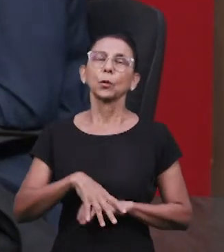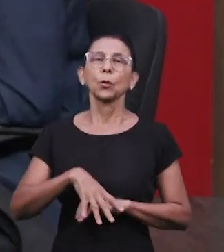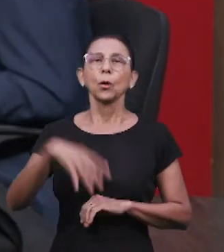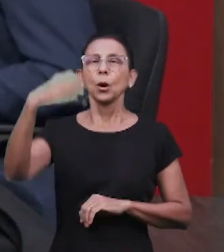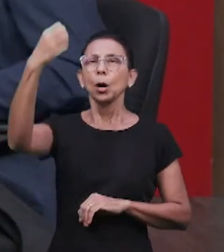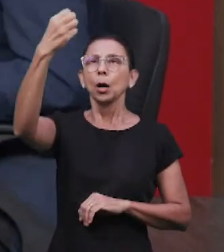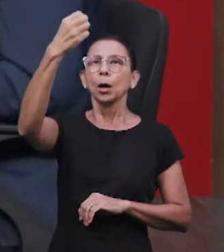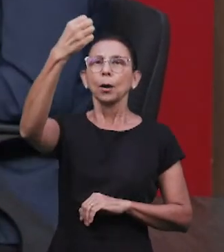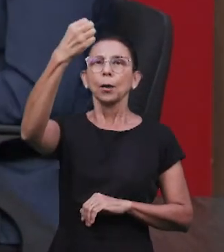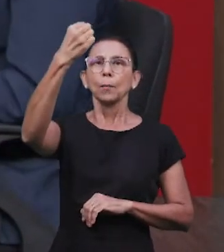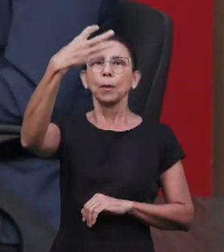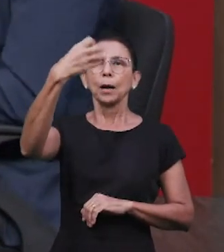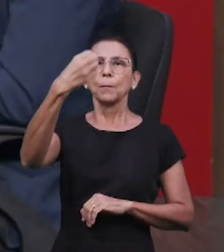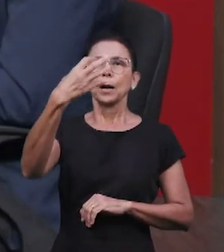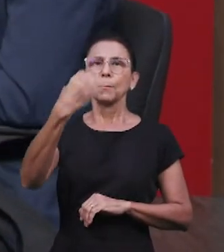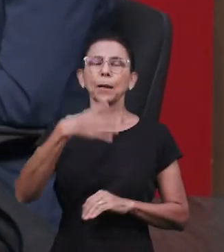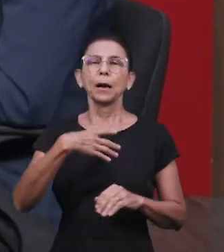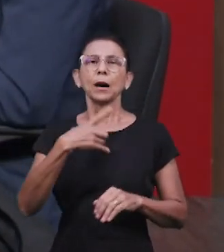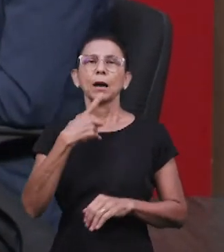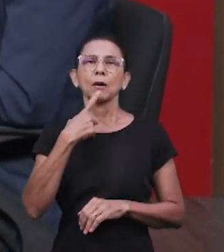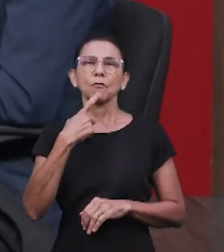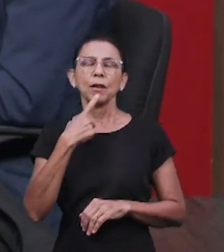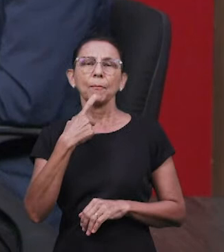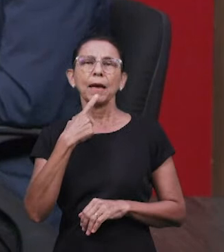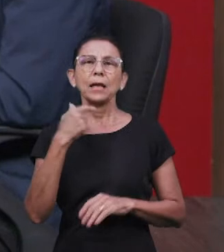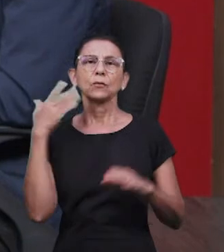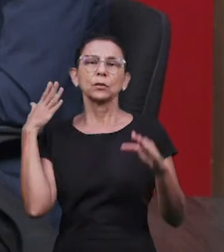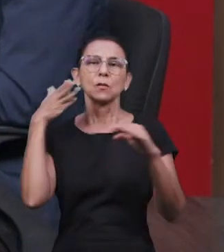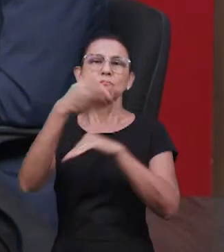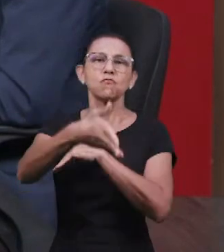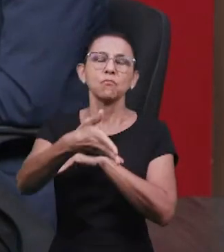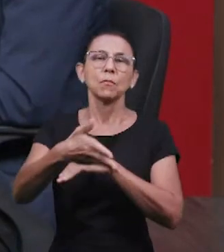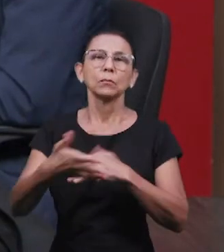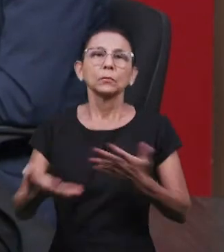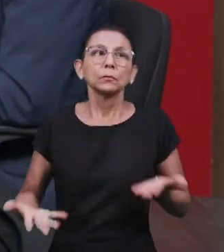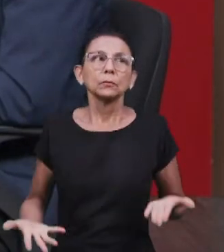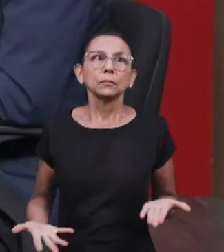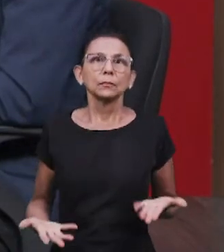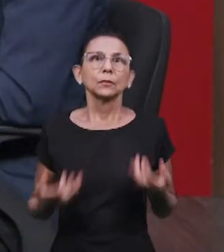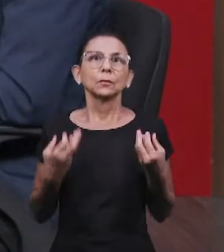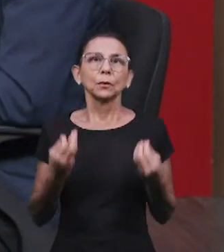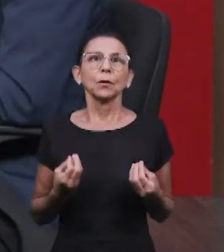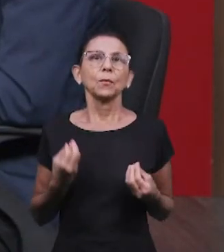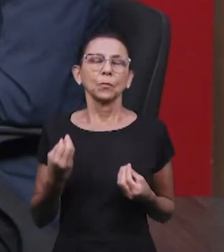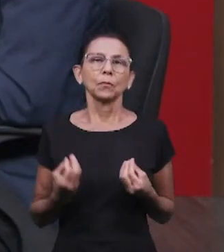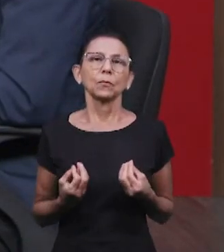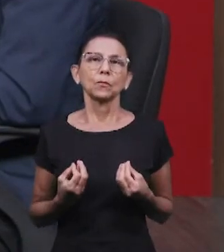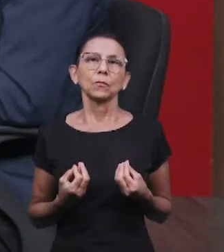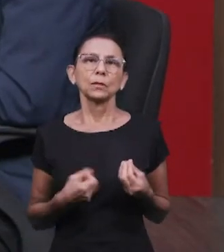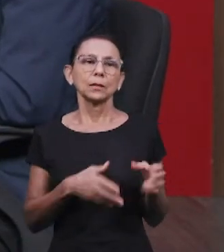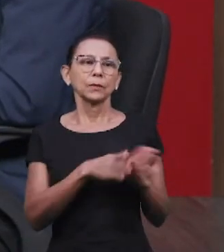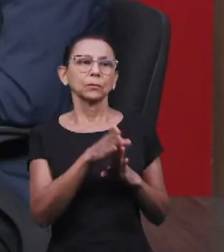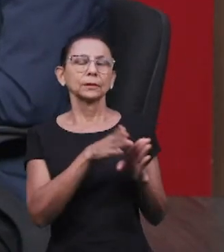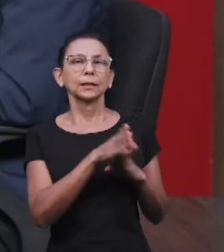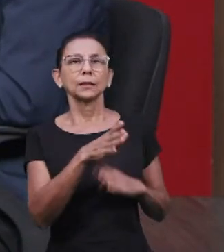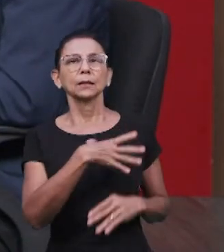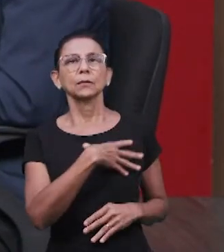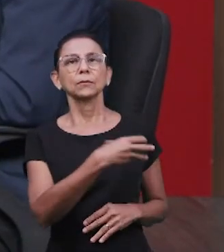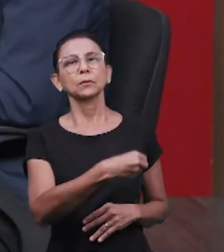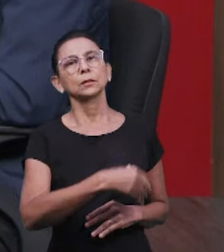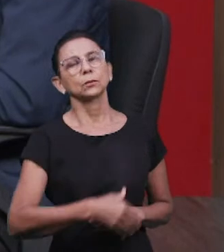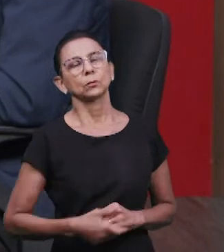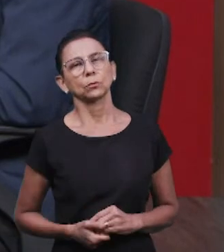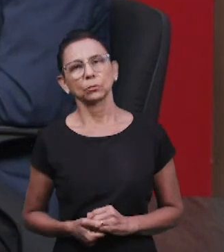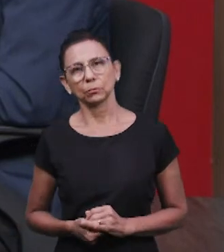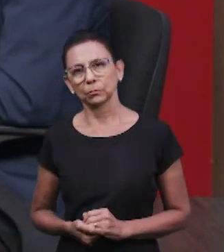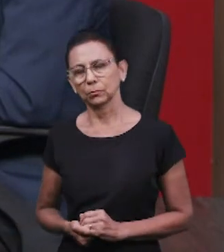é que você vai dizer pro seu filho não fazer isso quando ele tiver a carteira de motorista, entendeu? Então, é o exemplo que é muito importante, porque aqui a gente amplia não